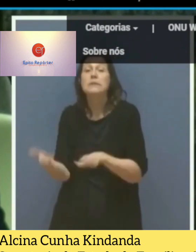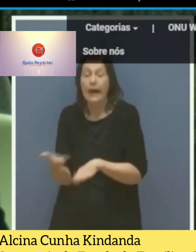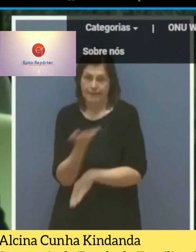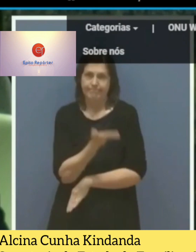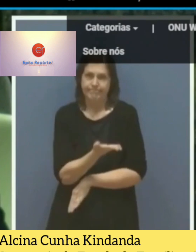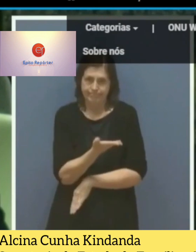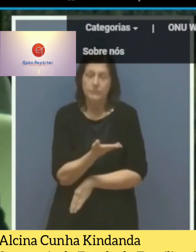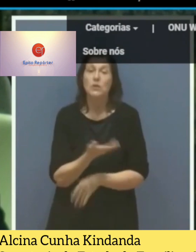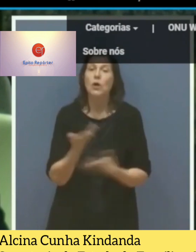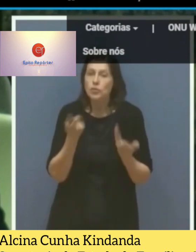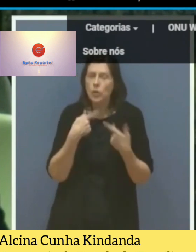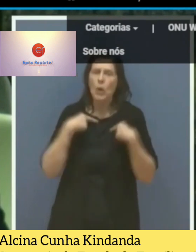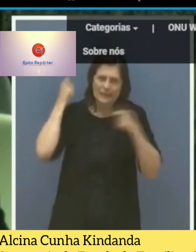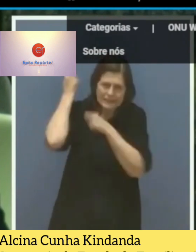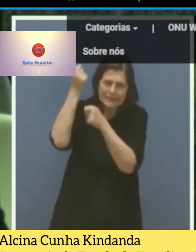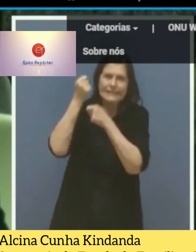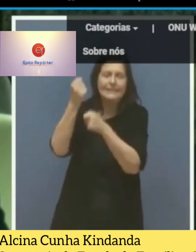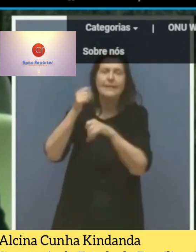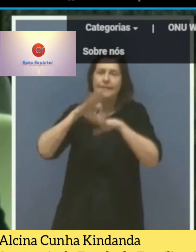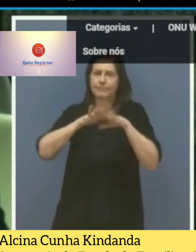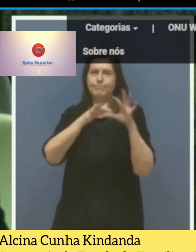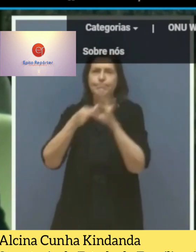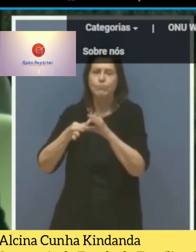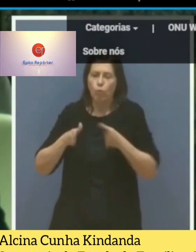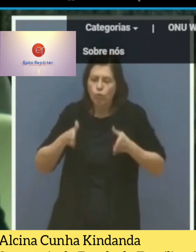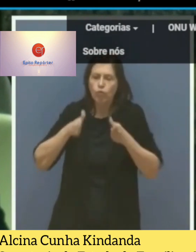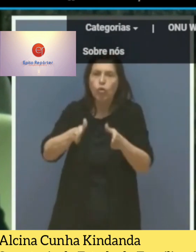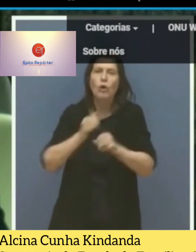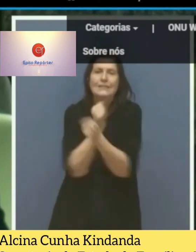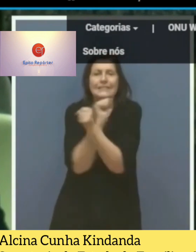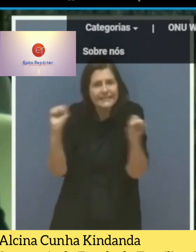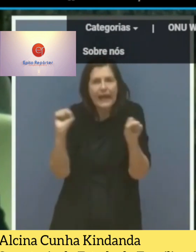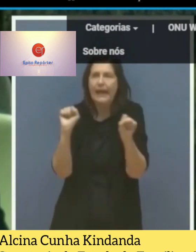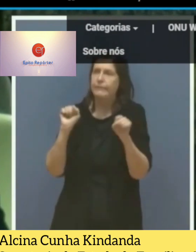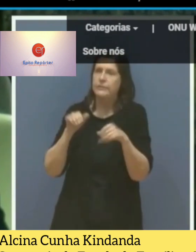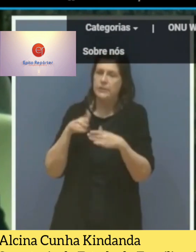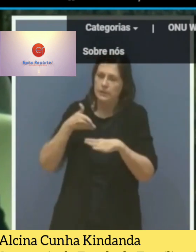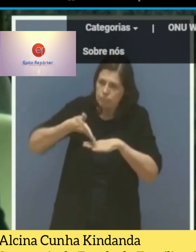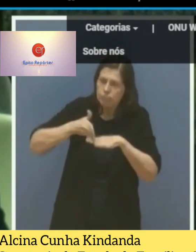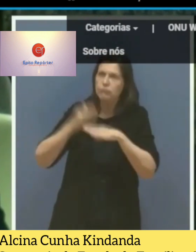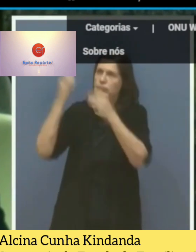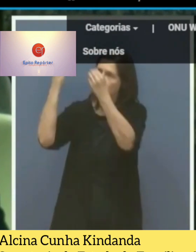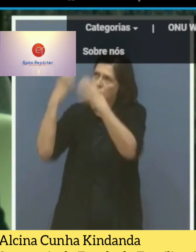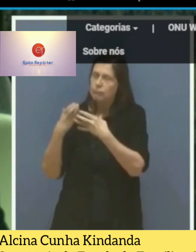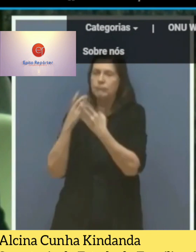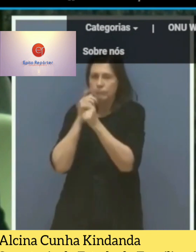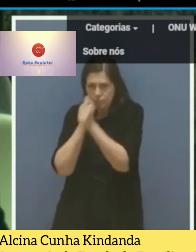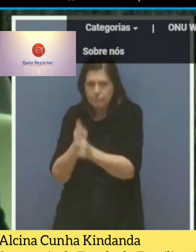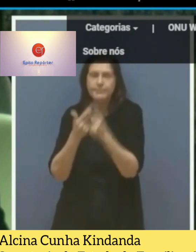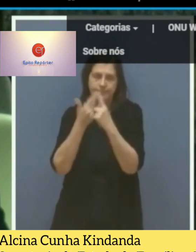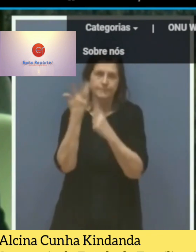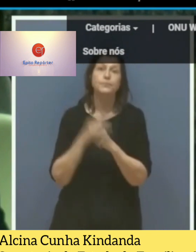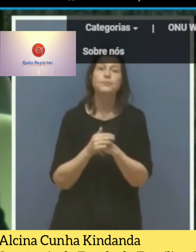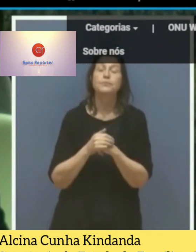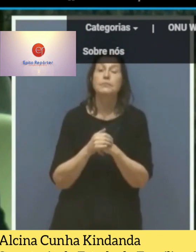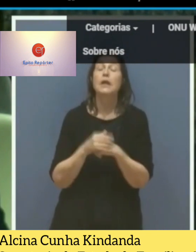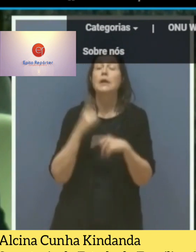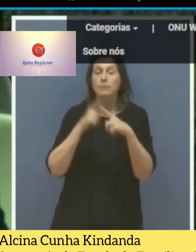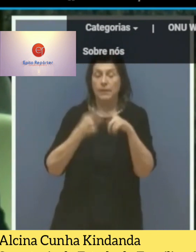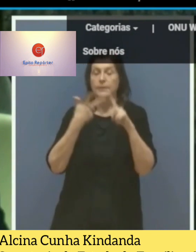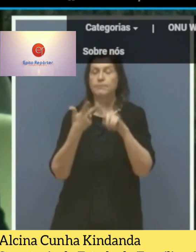sequelas de algumas enfermidades e causas congênitas desconhecimento de mecanismos de prevenção